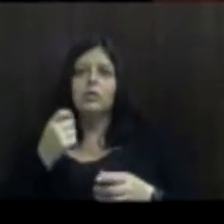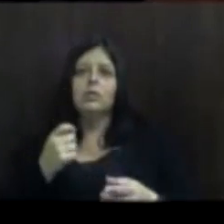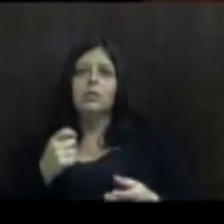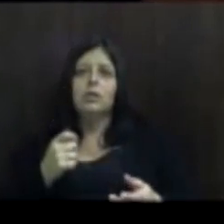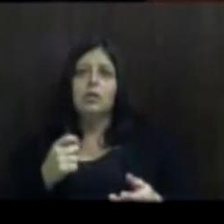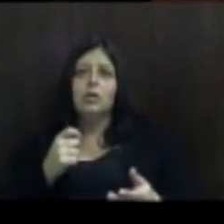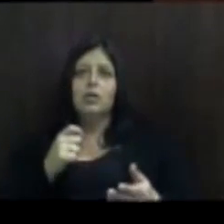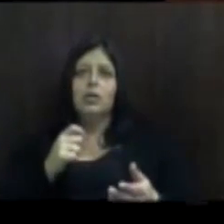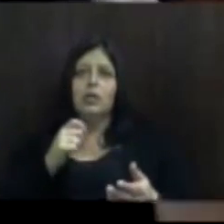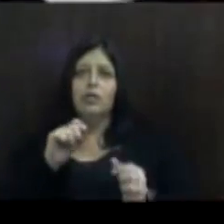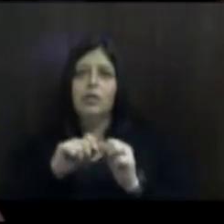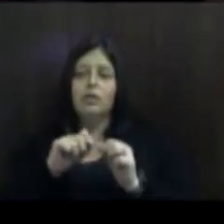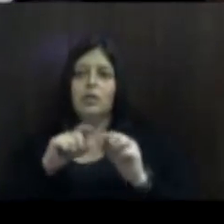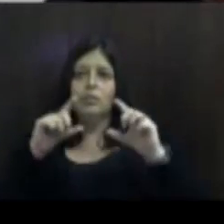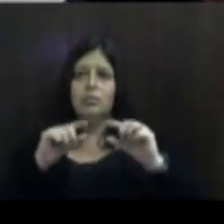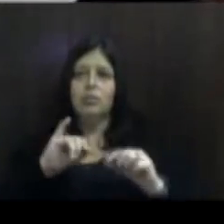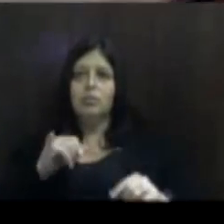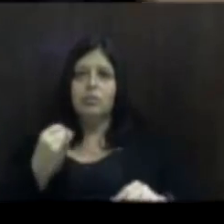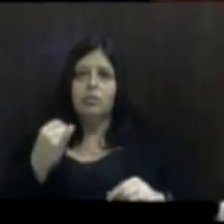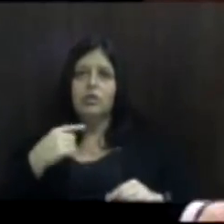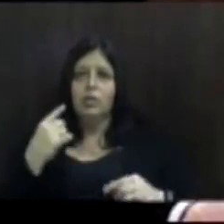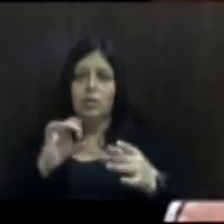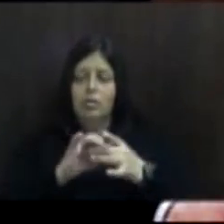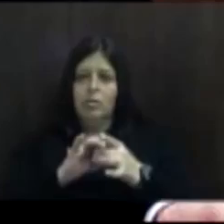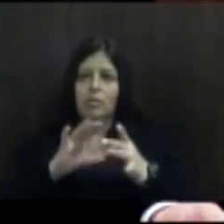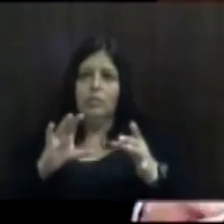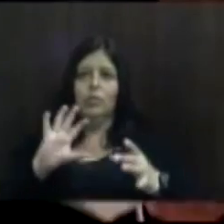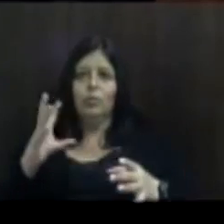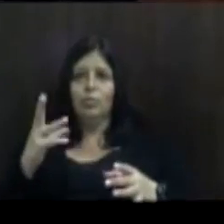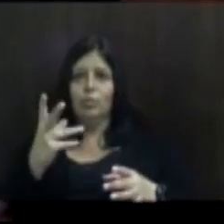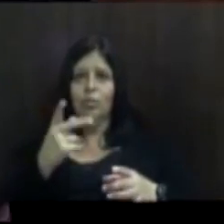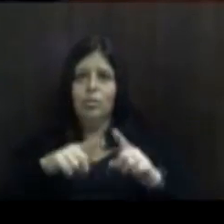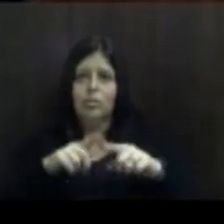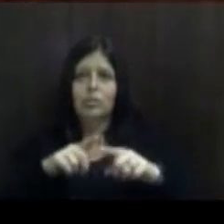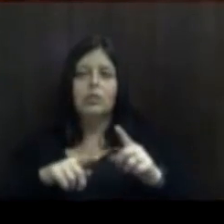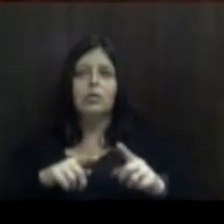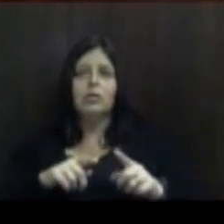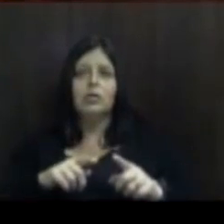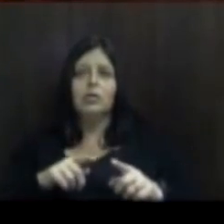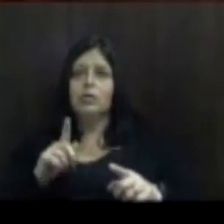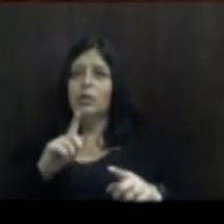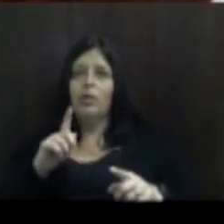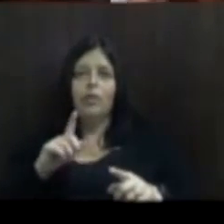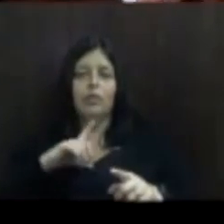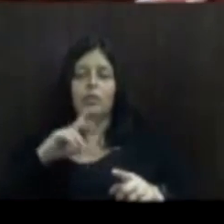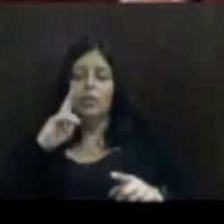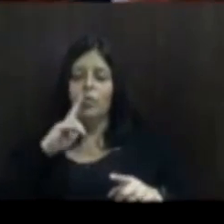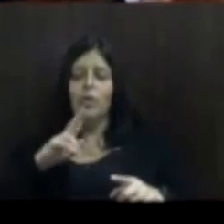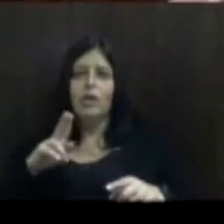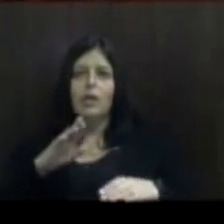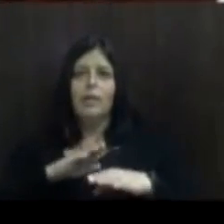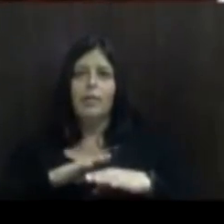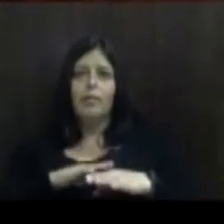a a redução dos juros se nós deixar Ao livre arbitro de todo o mercado creio que nem sempre vão ter esse olhar um pouco mais